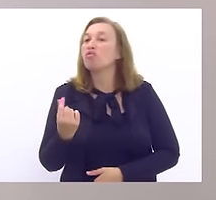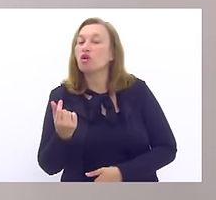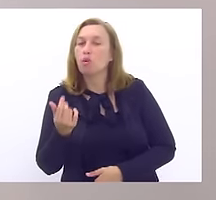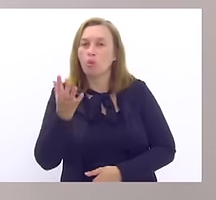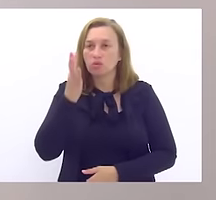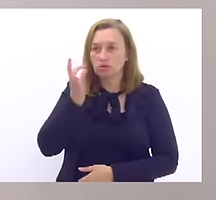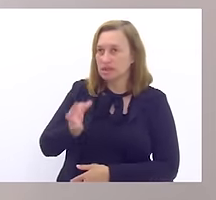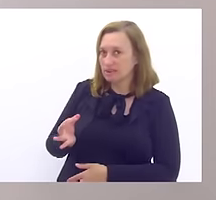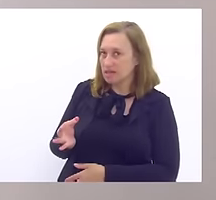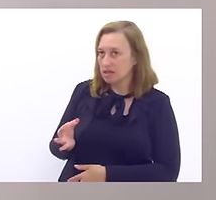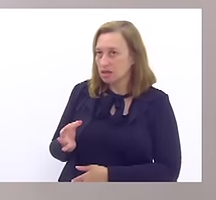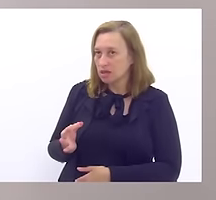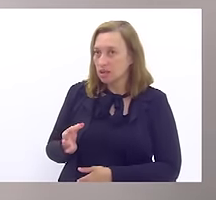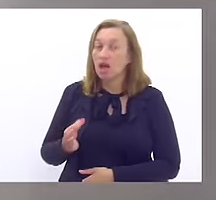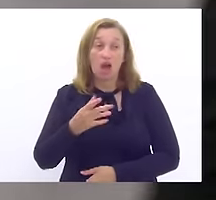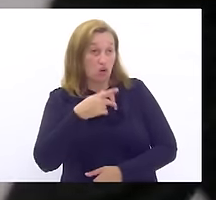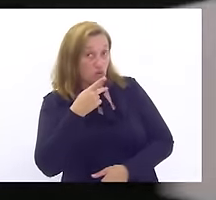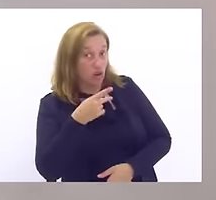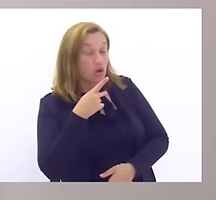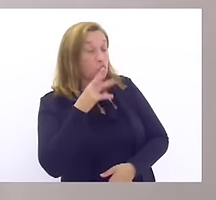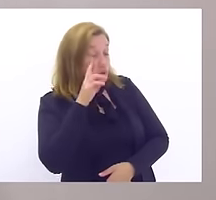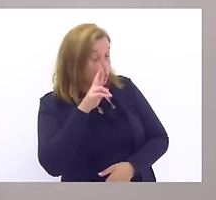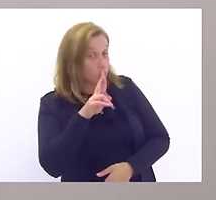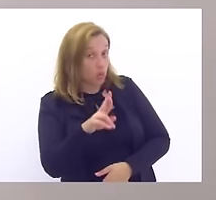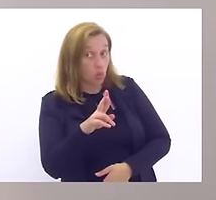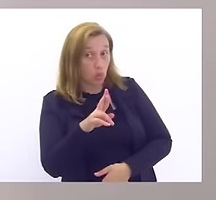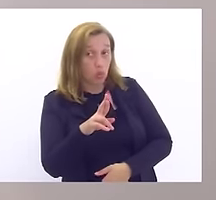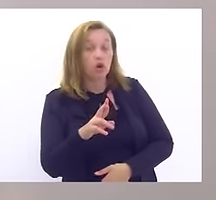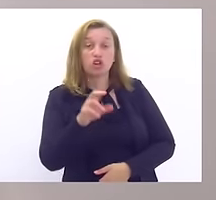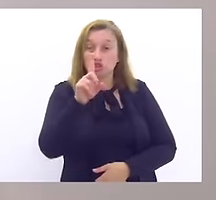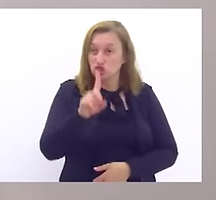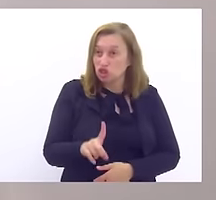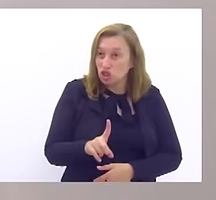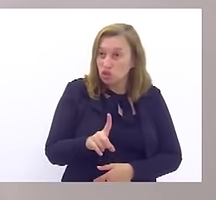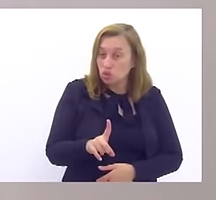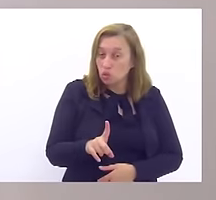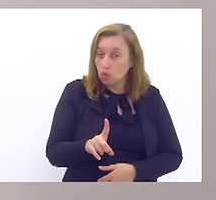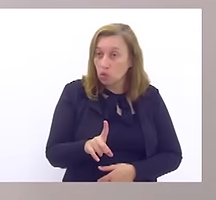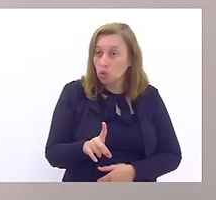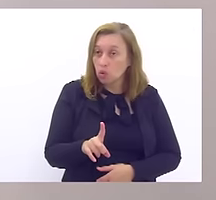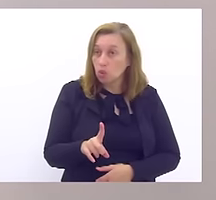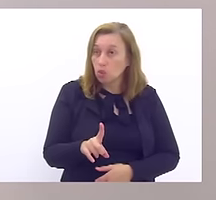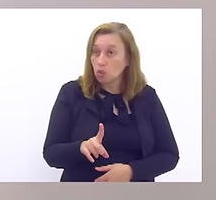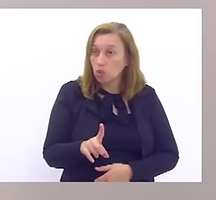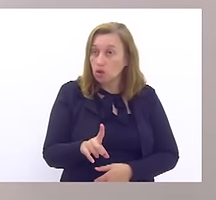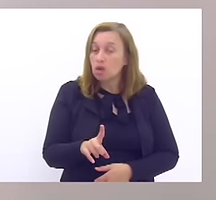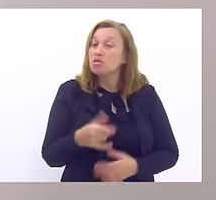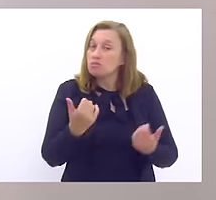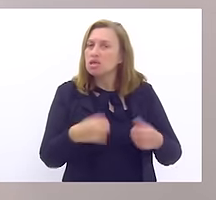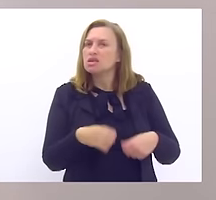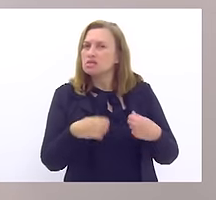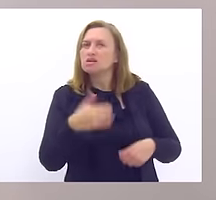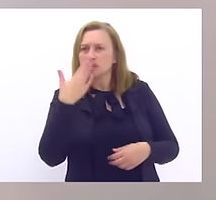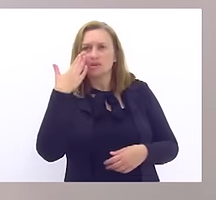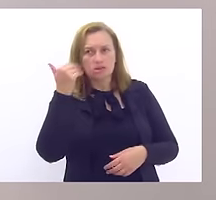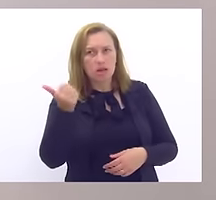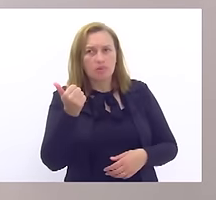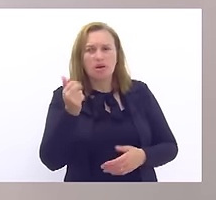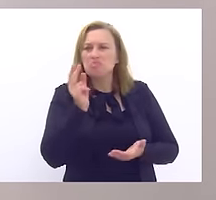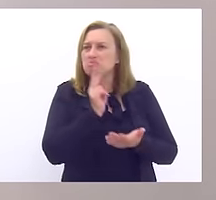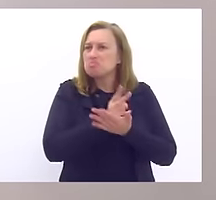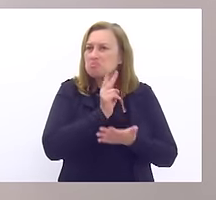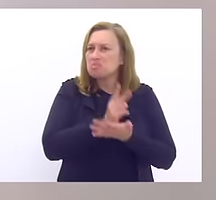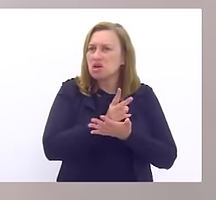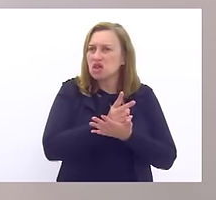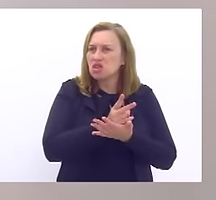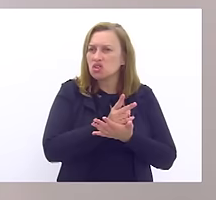não sabia aí eu falei senhor um diretor de um órgão tem que saber ainda que não